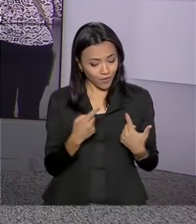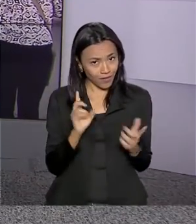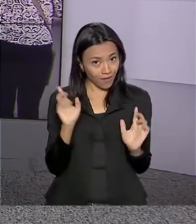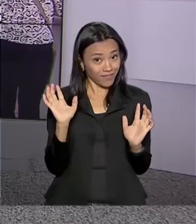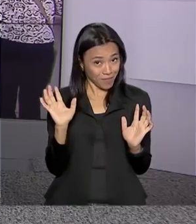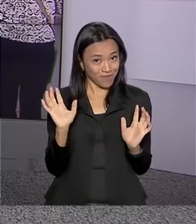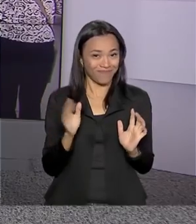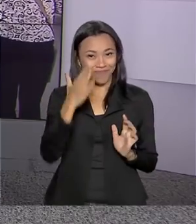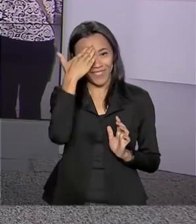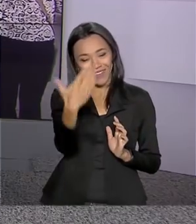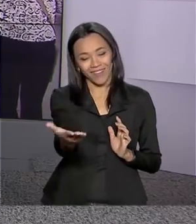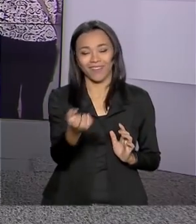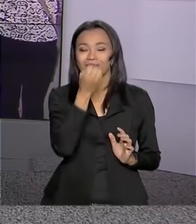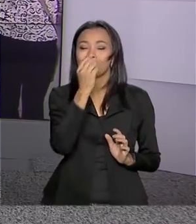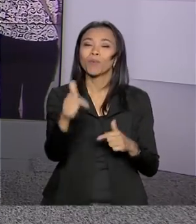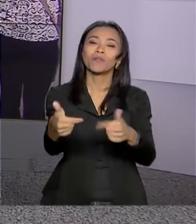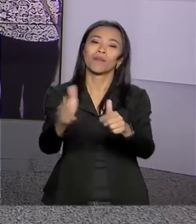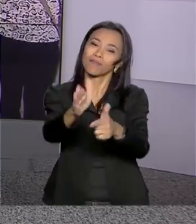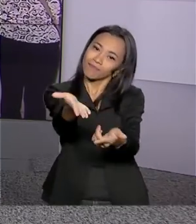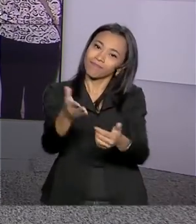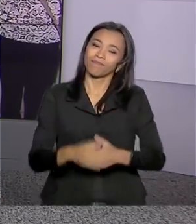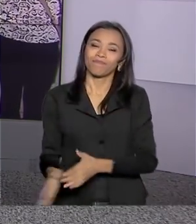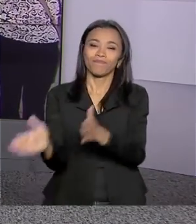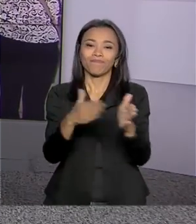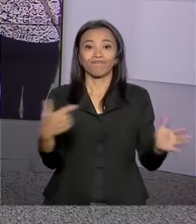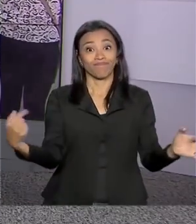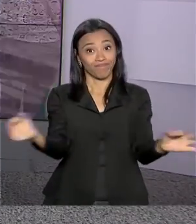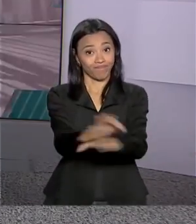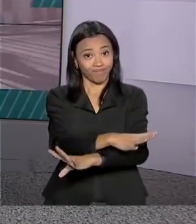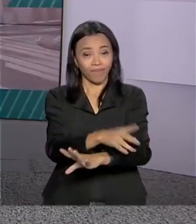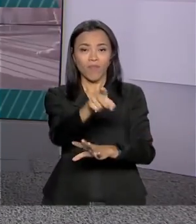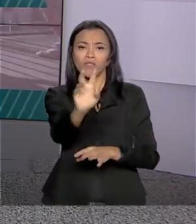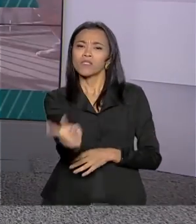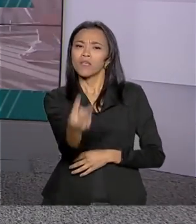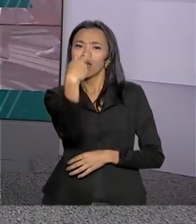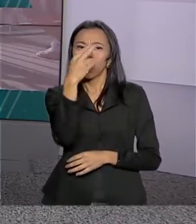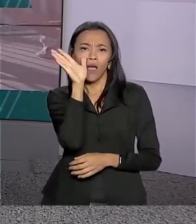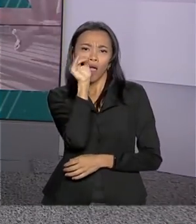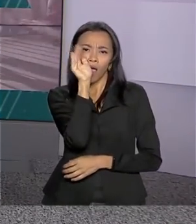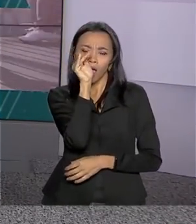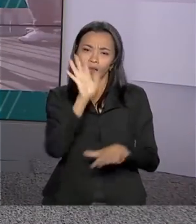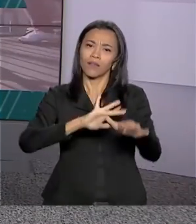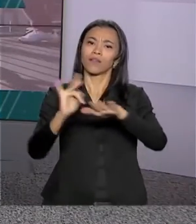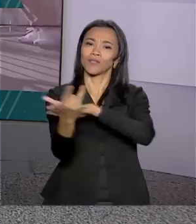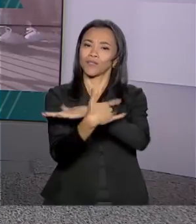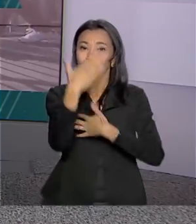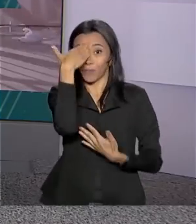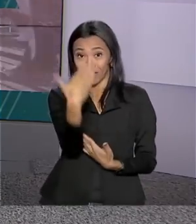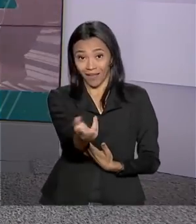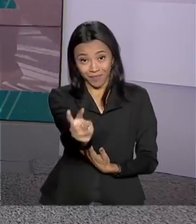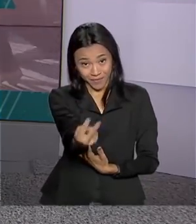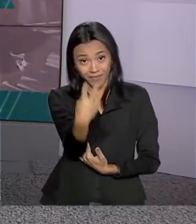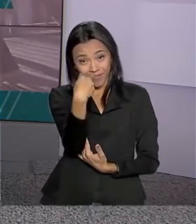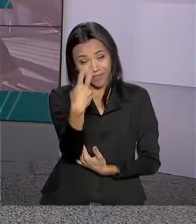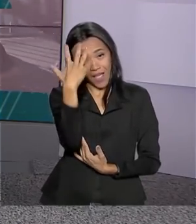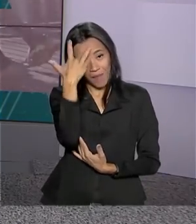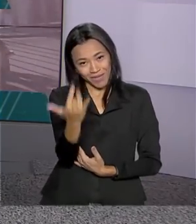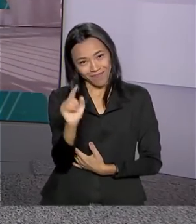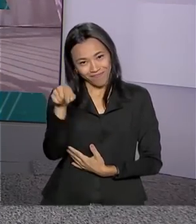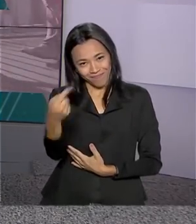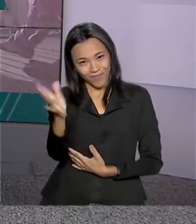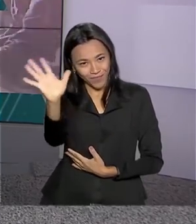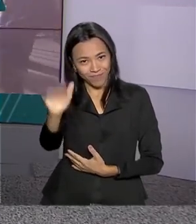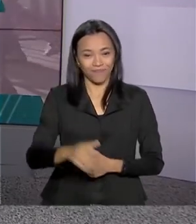tá bom obrigada bom trabalhei pra você brasil índia terminar aqui nos acompanhe também com as redes obrigada pela companhia eu volto amanhã